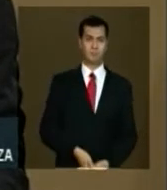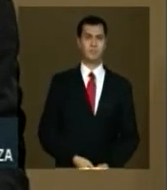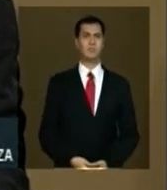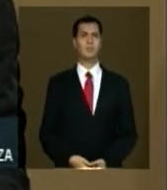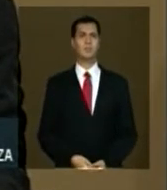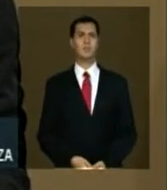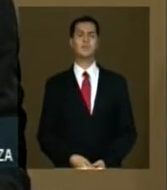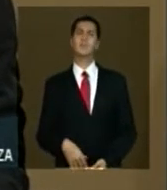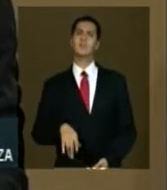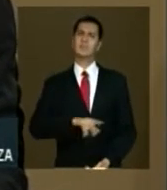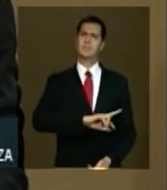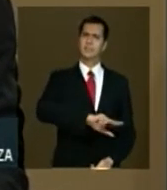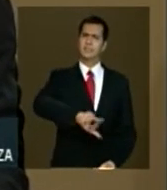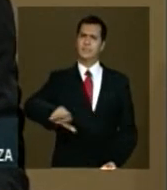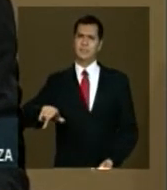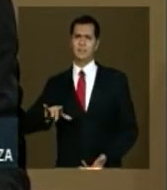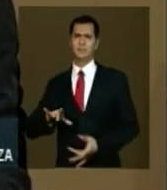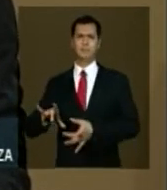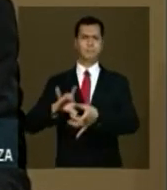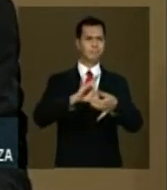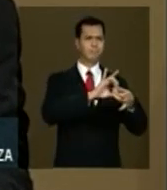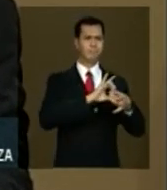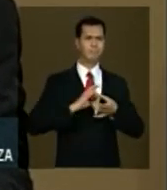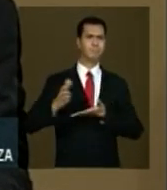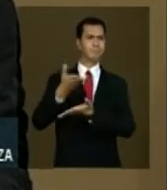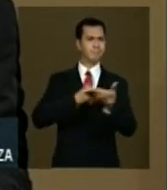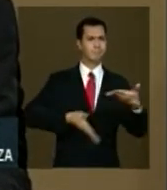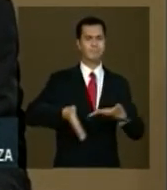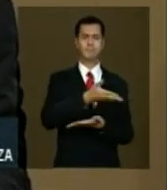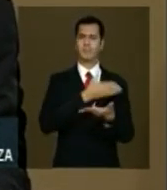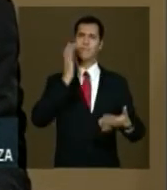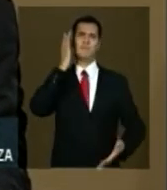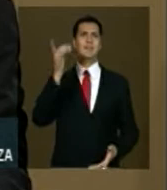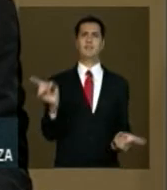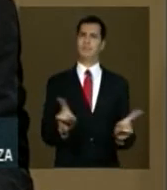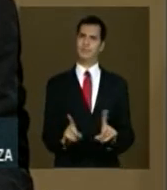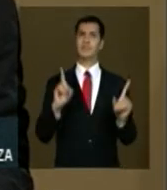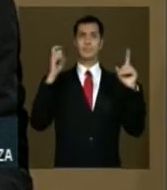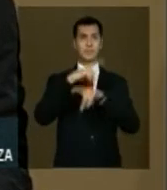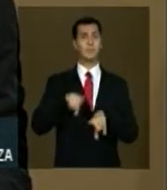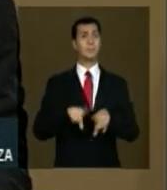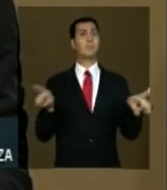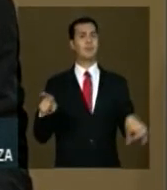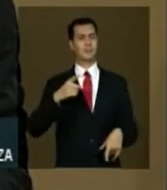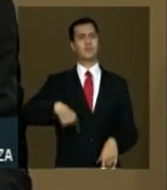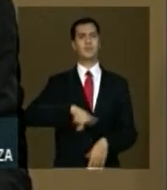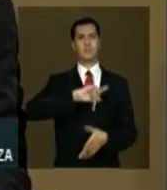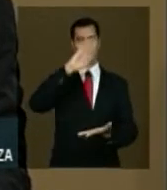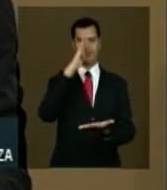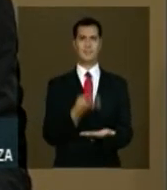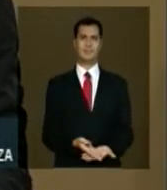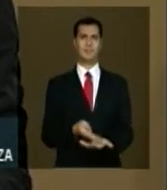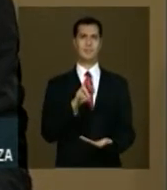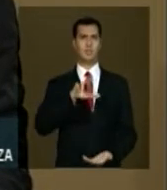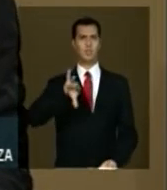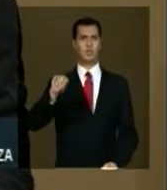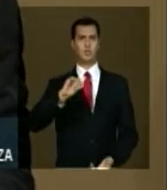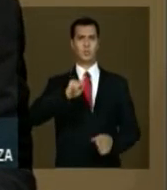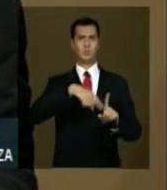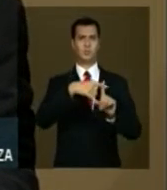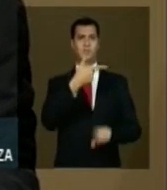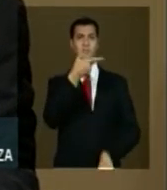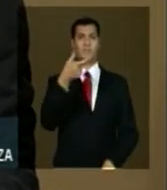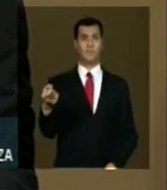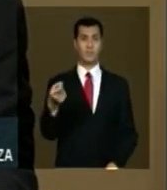tantos atores não é exercício fácil mas estamos confiantes em que a Rio mais 20 apresentará uma agenda que enquanto Reforce os